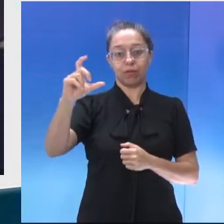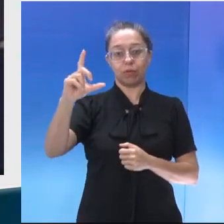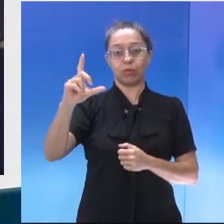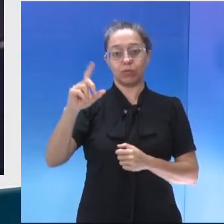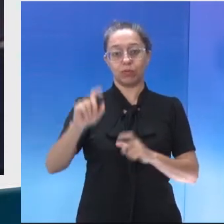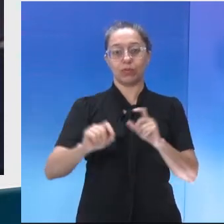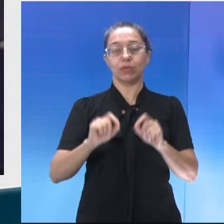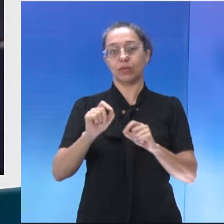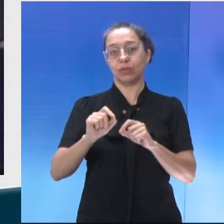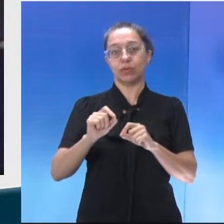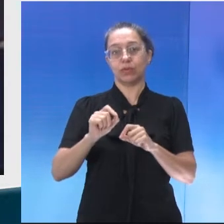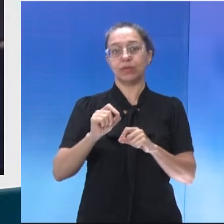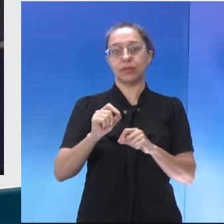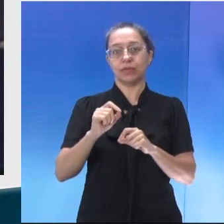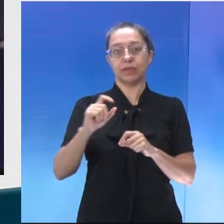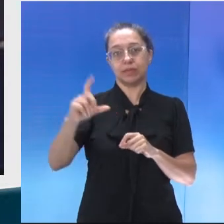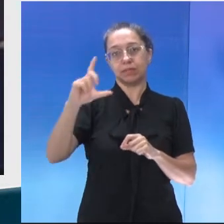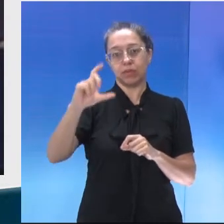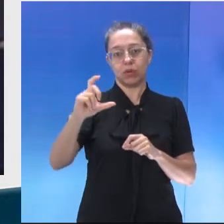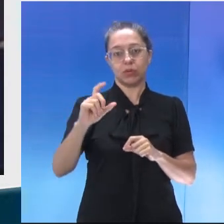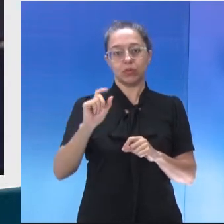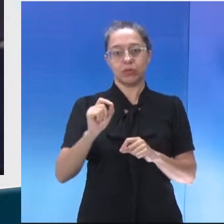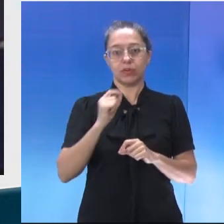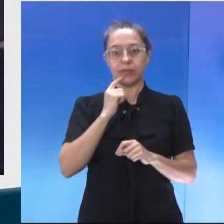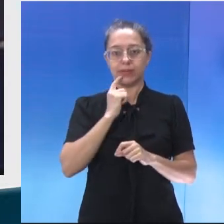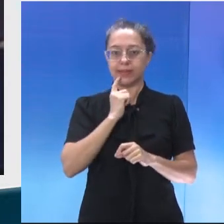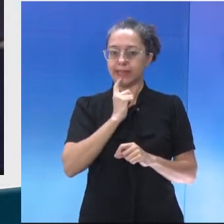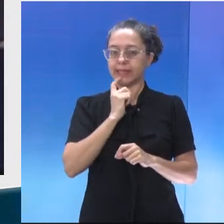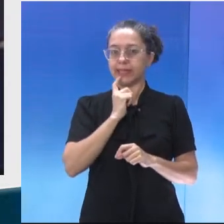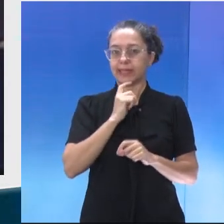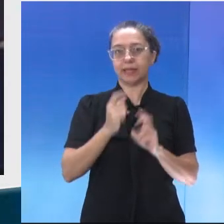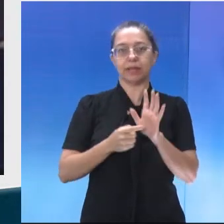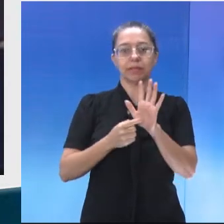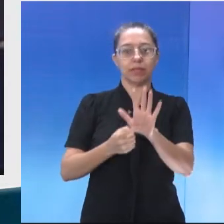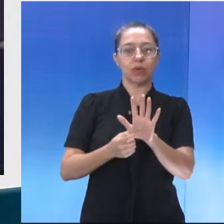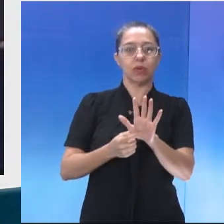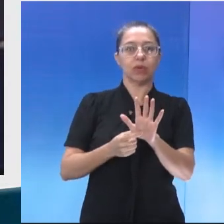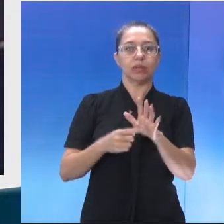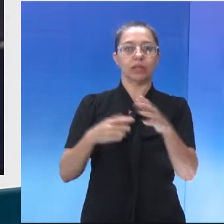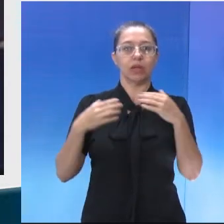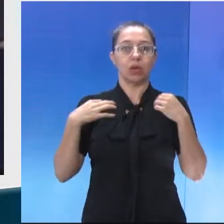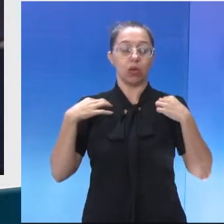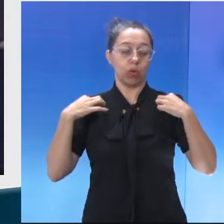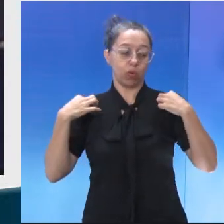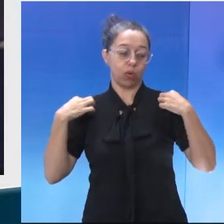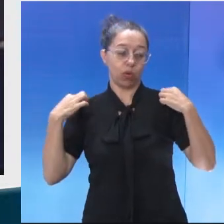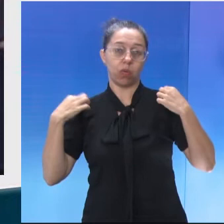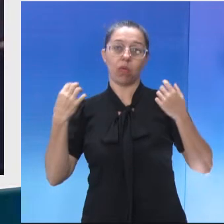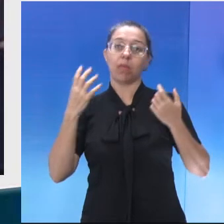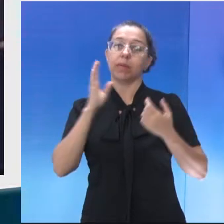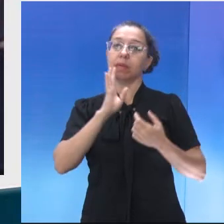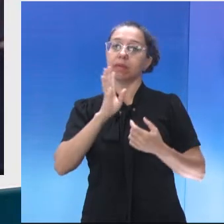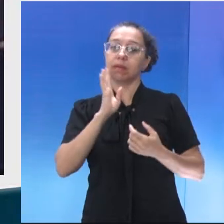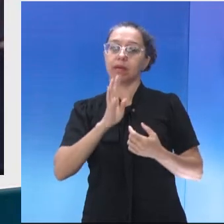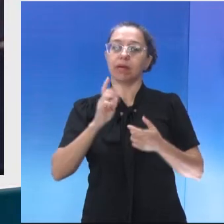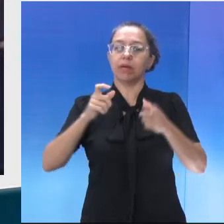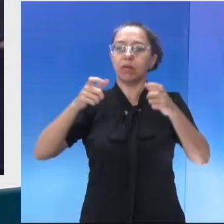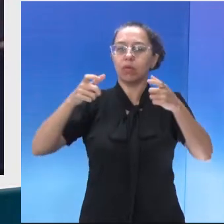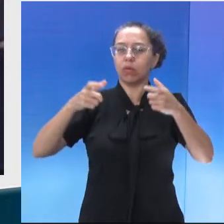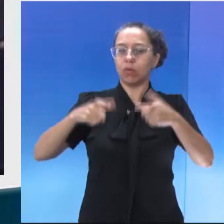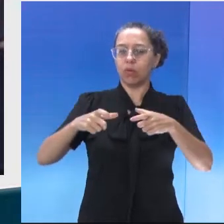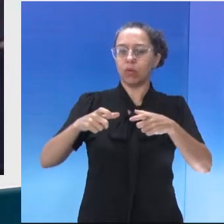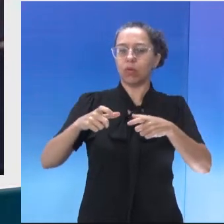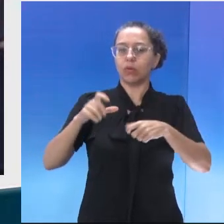fotos, elas estão mostrando o que elas estão fazendo no momento, né? Será que a roupa é legal? Olha o consumismo aí, né? Elas estão aonde? Elas estão com um copo